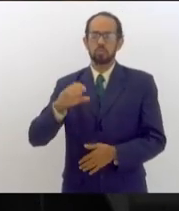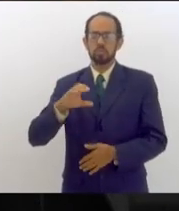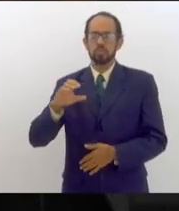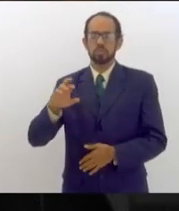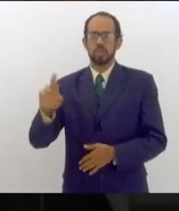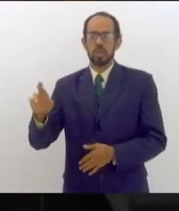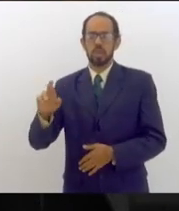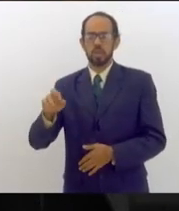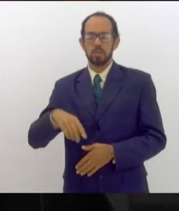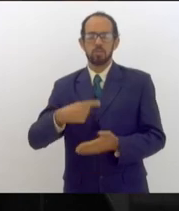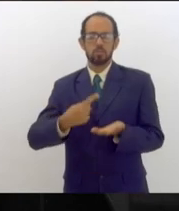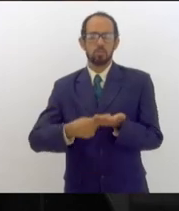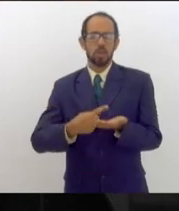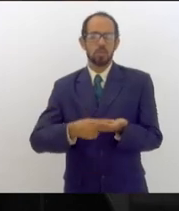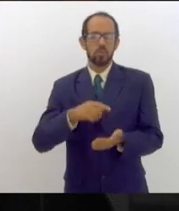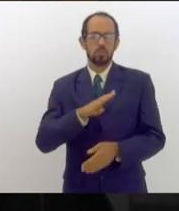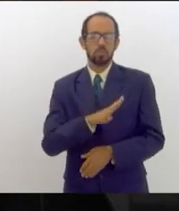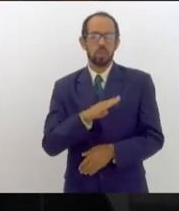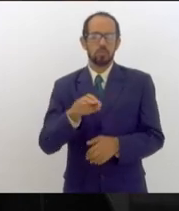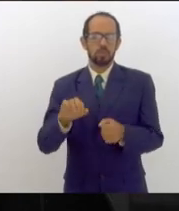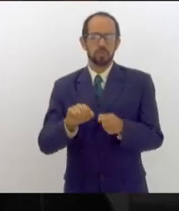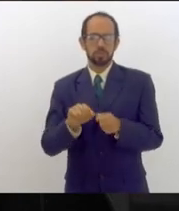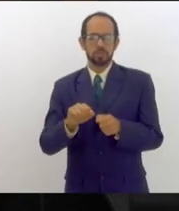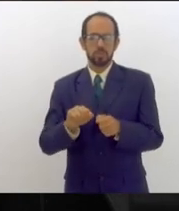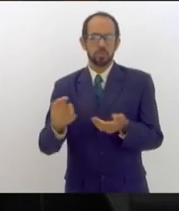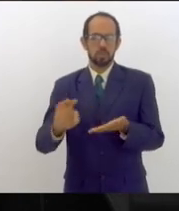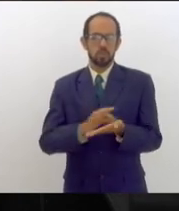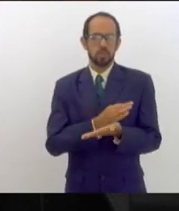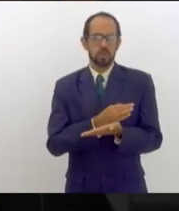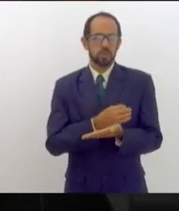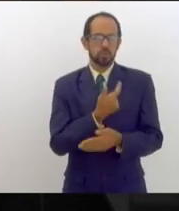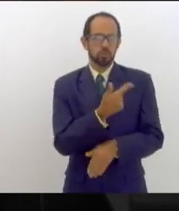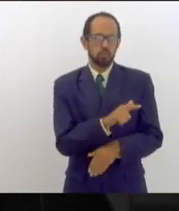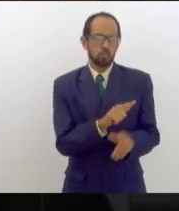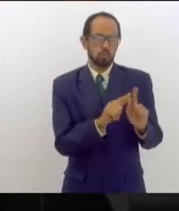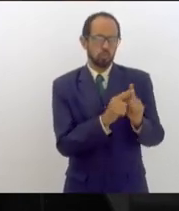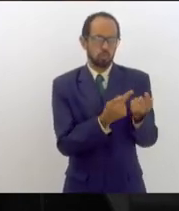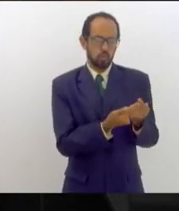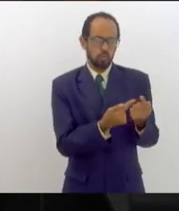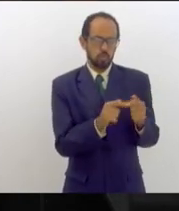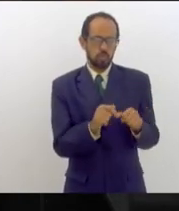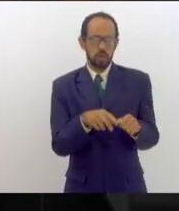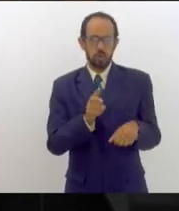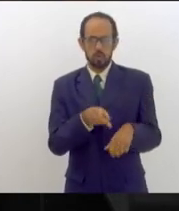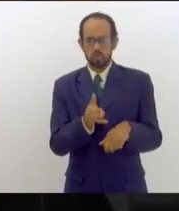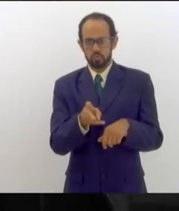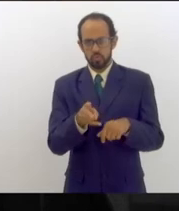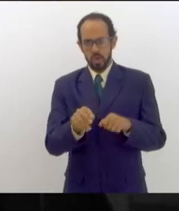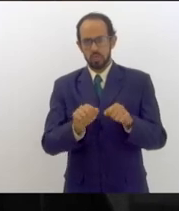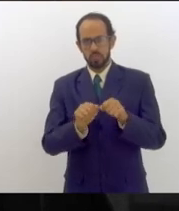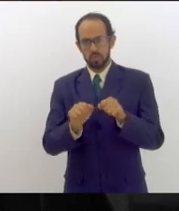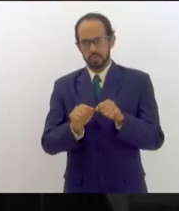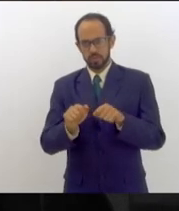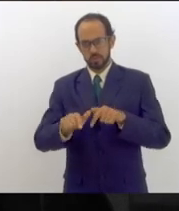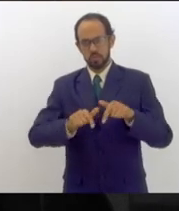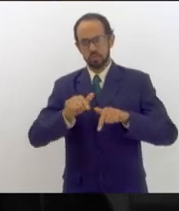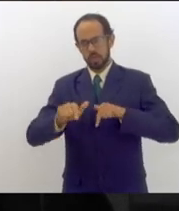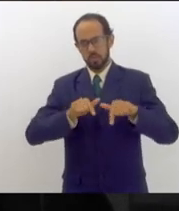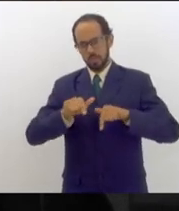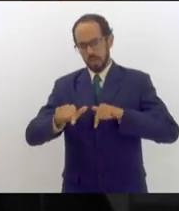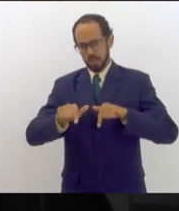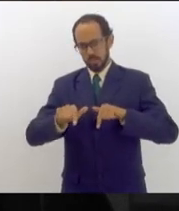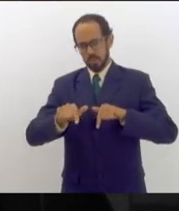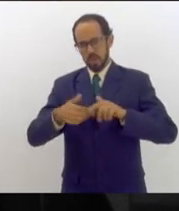fazer uma contratação emergencial de outro grupo para continuar operando a barca enquanto não concluísse